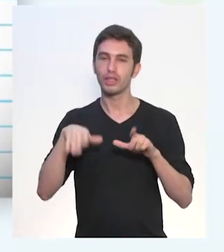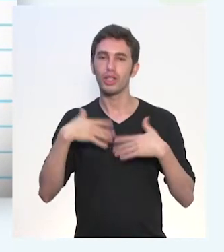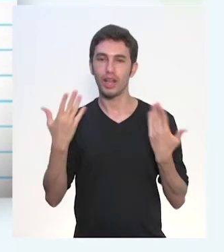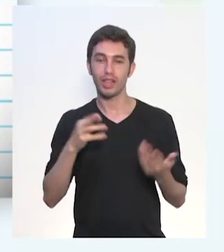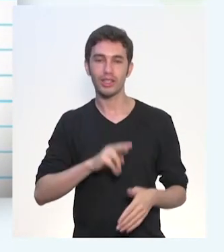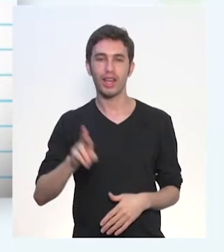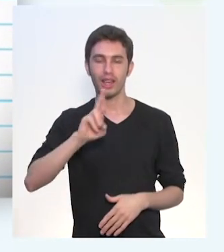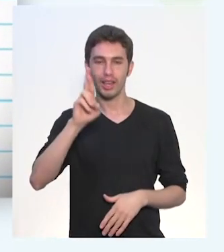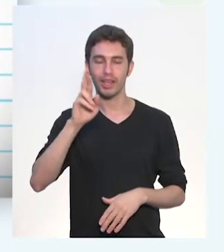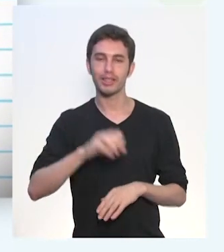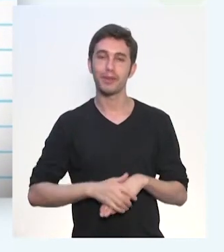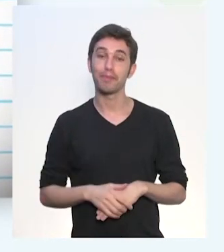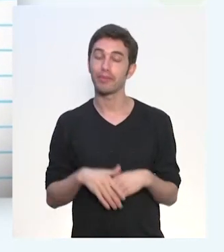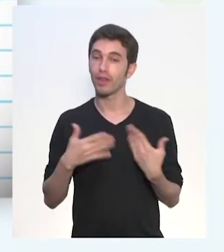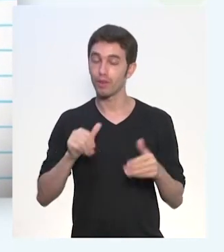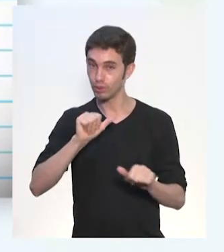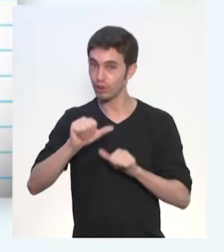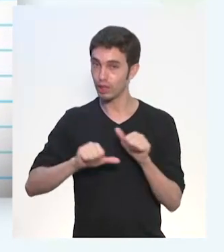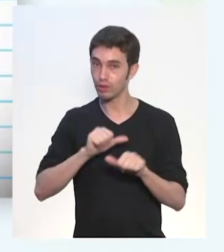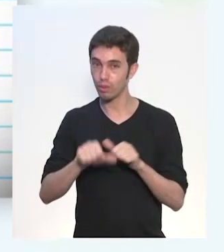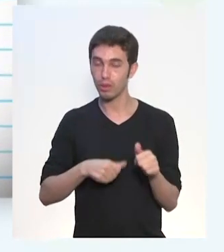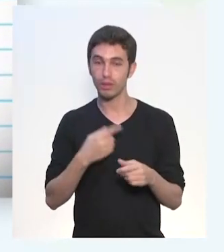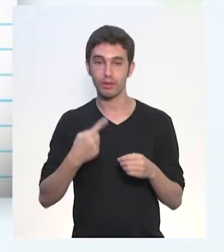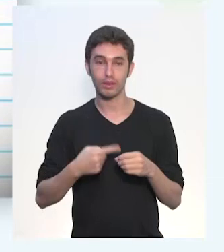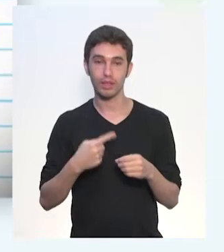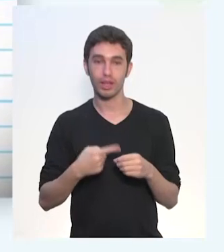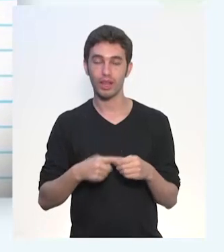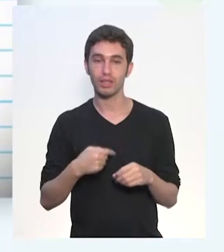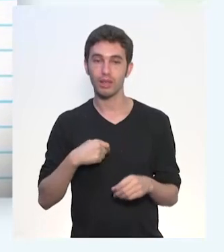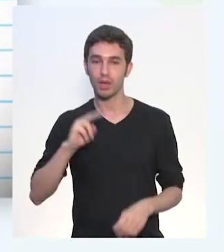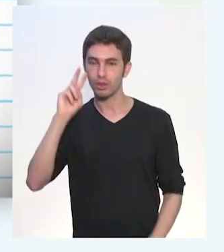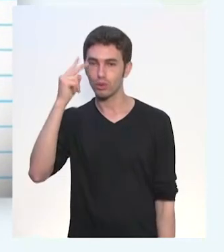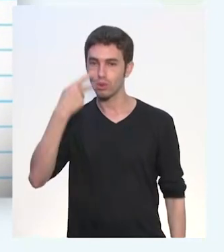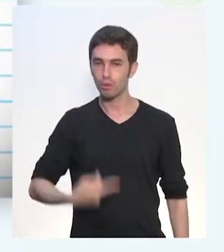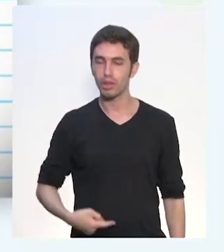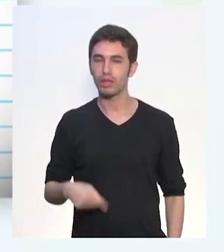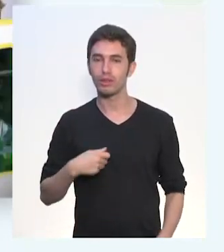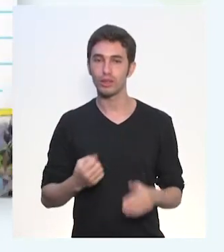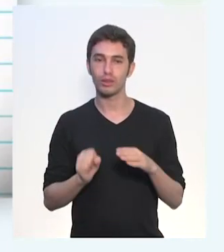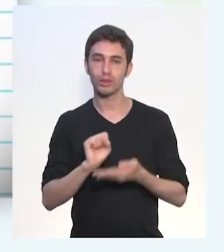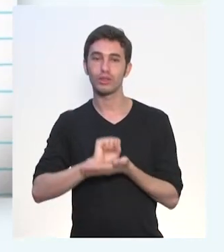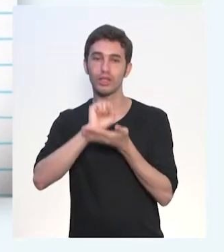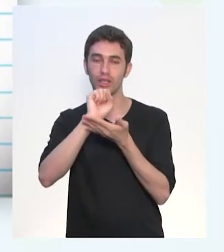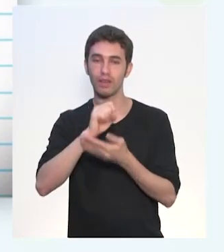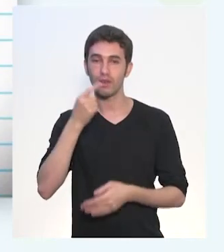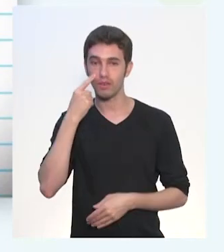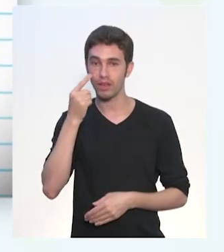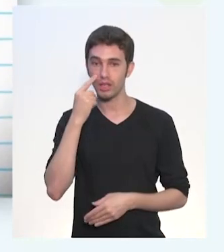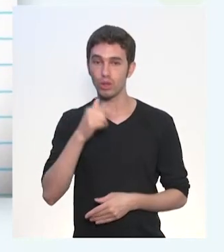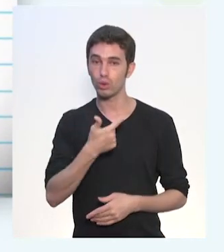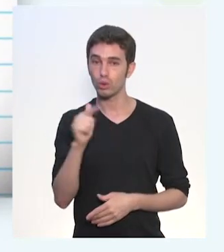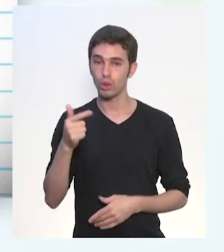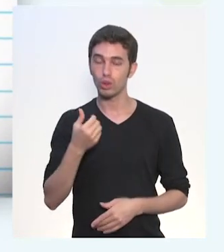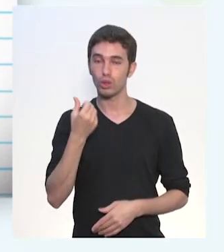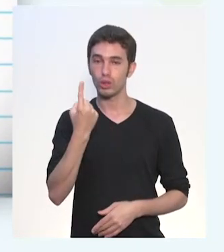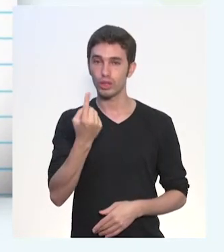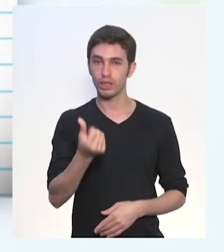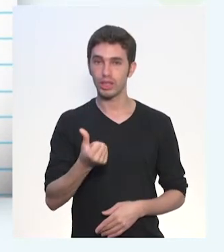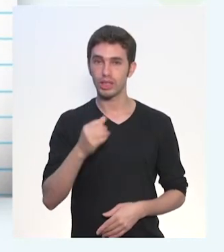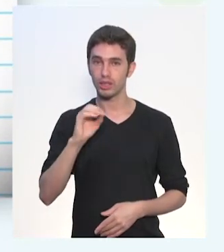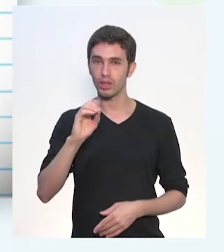incalculável. Vamos transformar nossas cidades em lugares mais humanos e sustentáveis. Confira os outros 16 objetivos no